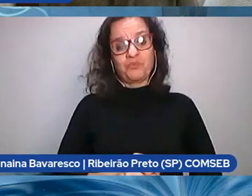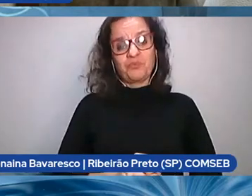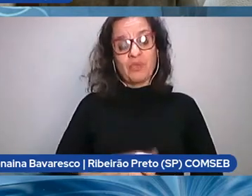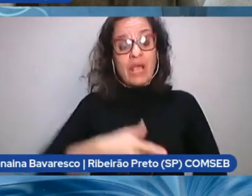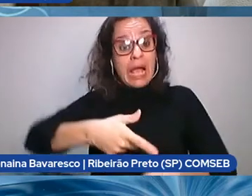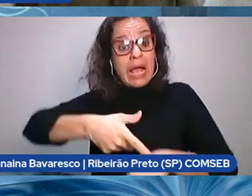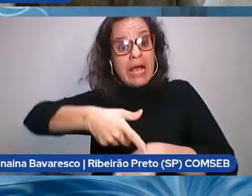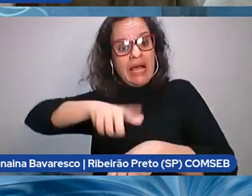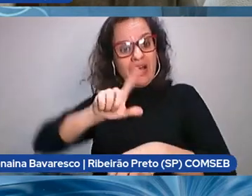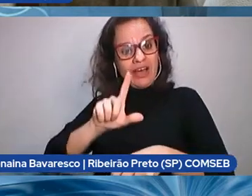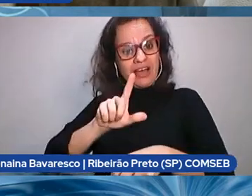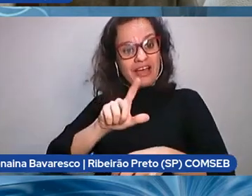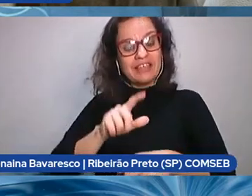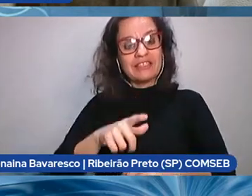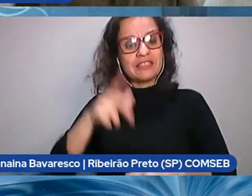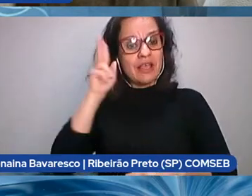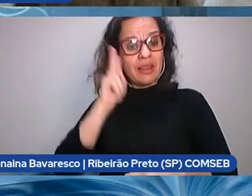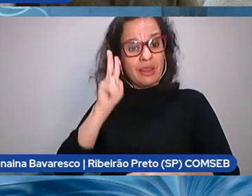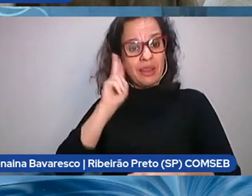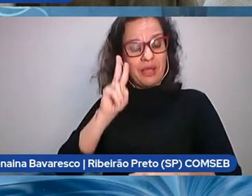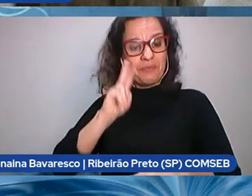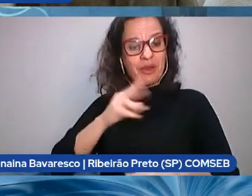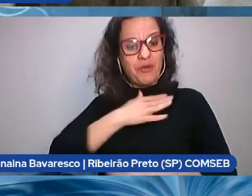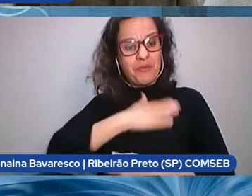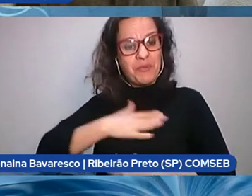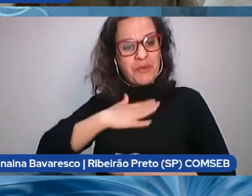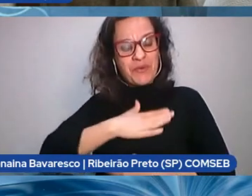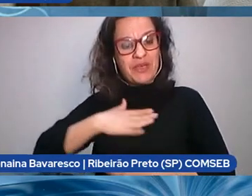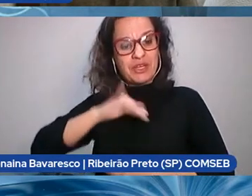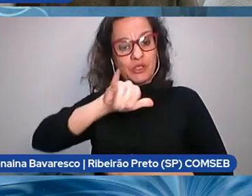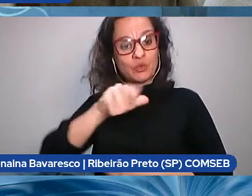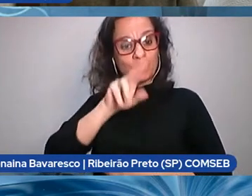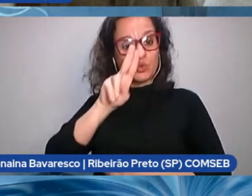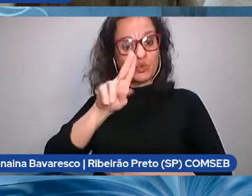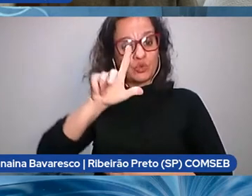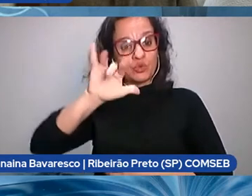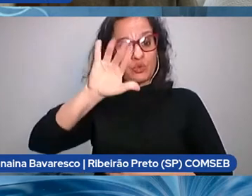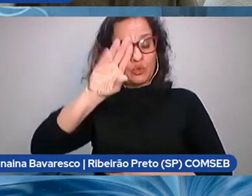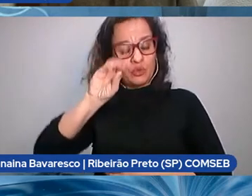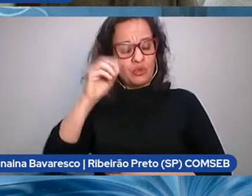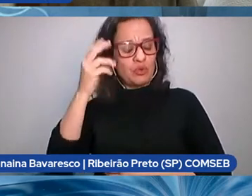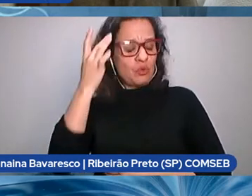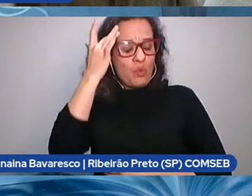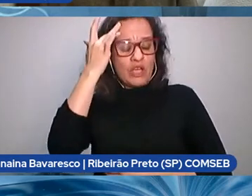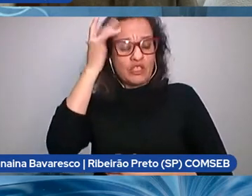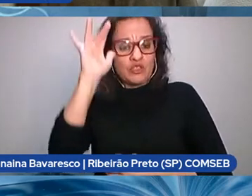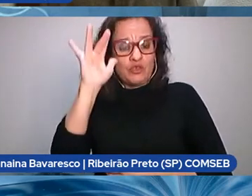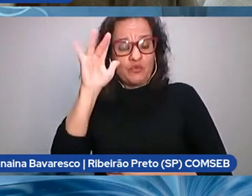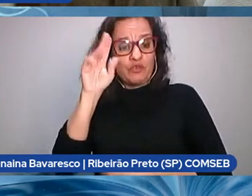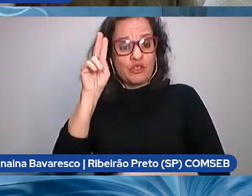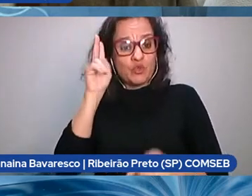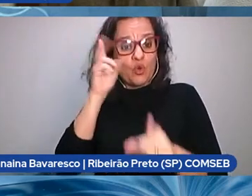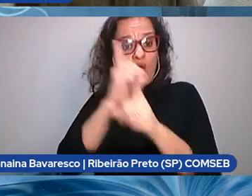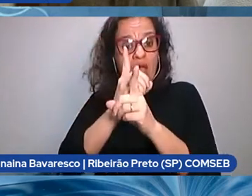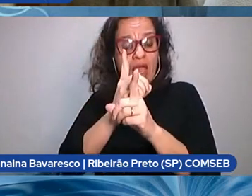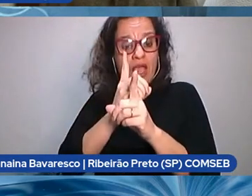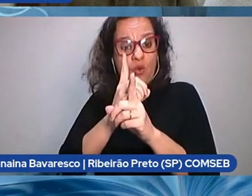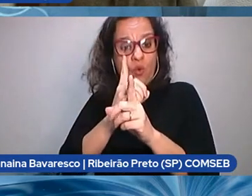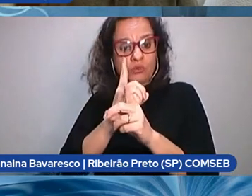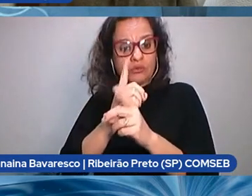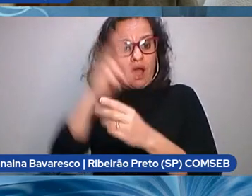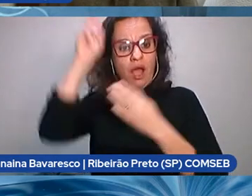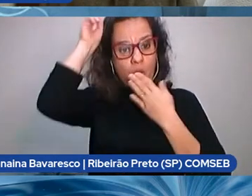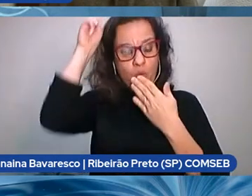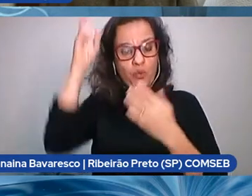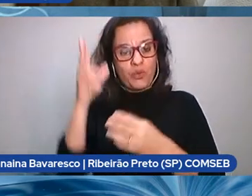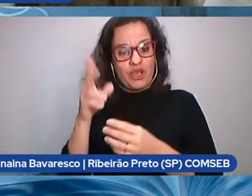Antes, queria lembrar ao meu querido Júlio que não é difícil encontrar um Yanomami com um iPhone, viu?